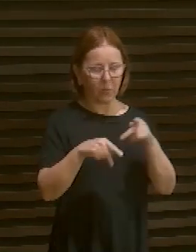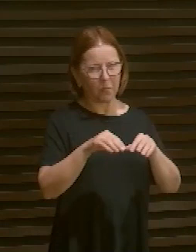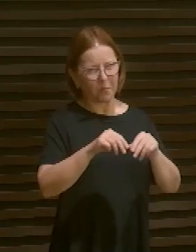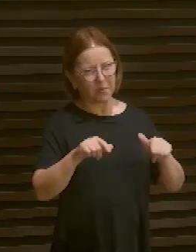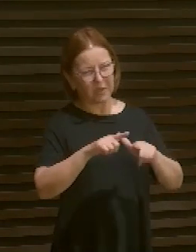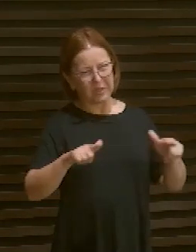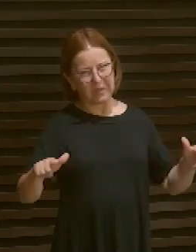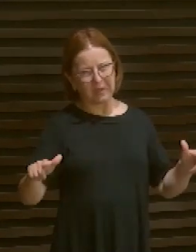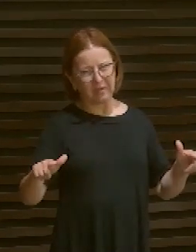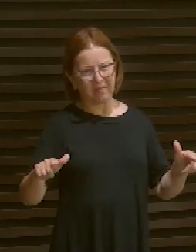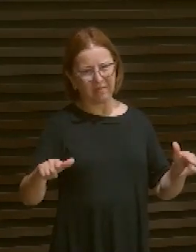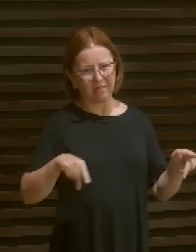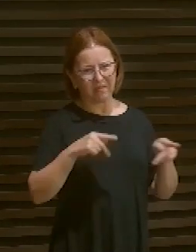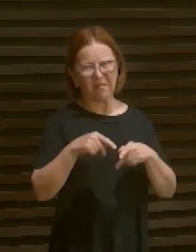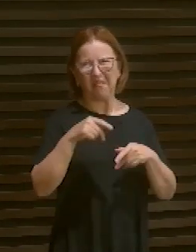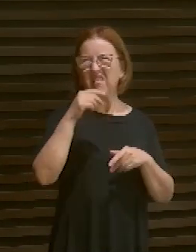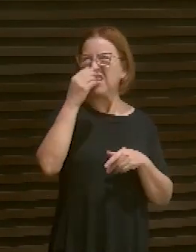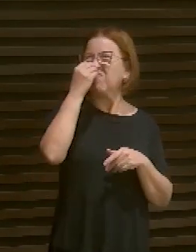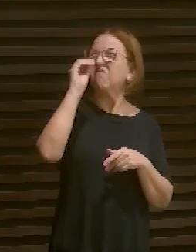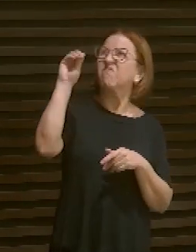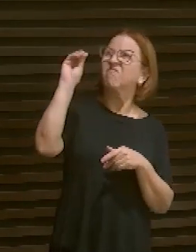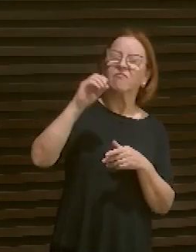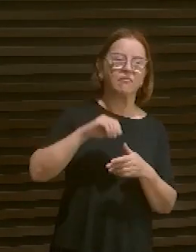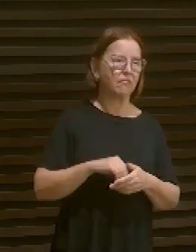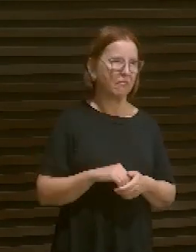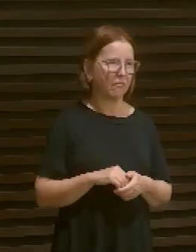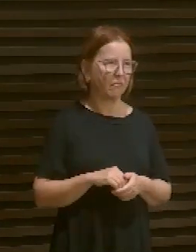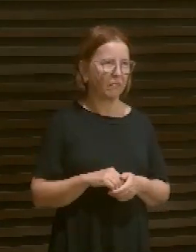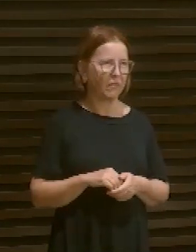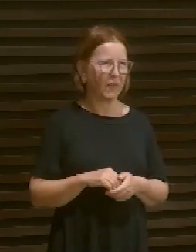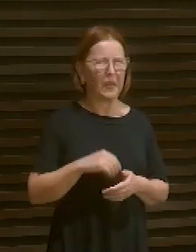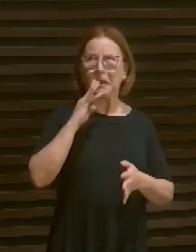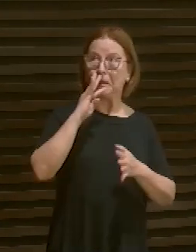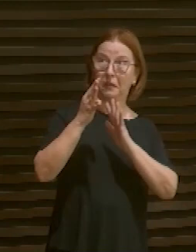eles não levavam em conta. E tinham uma mania de criticar,